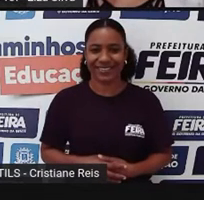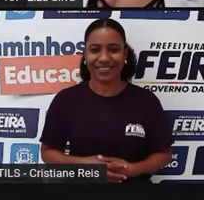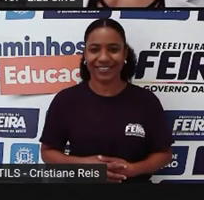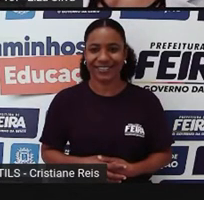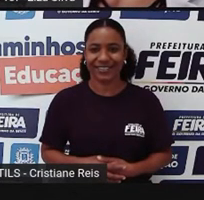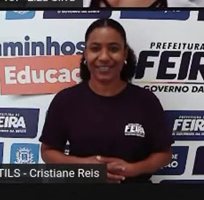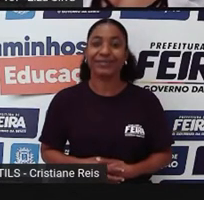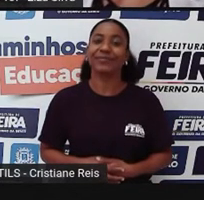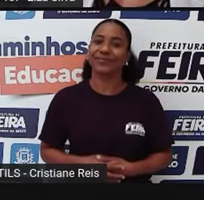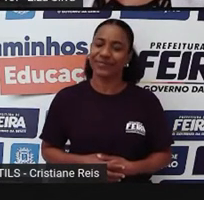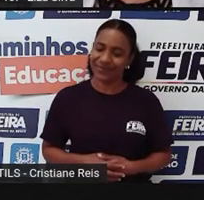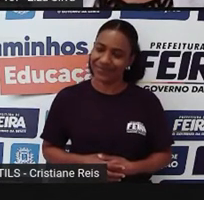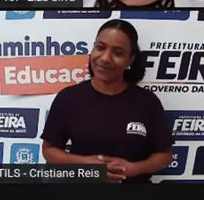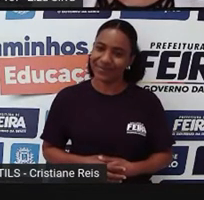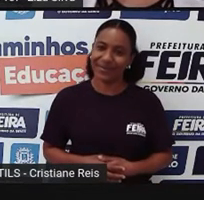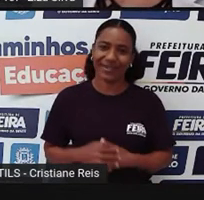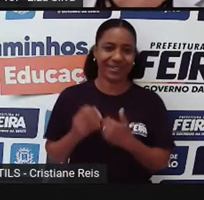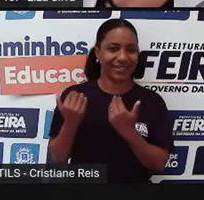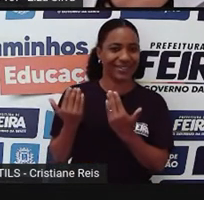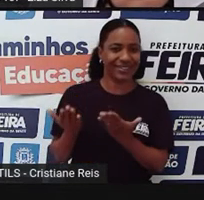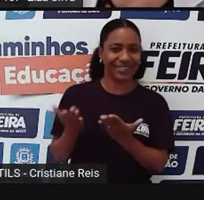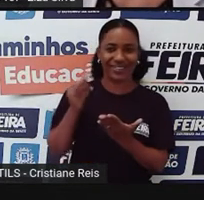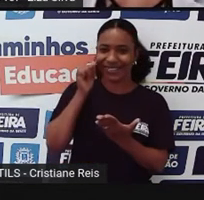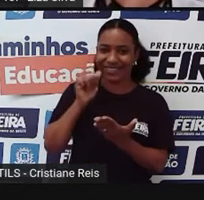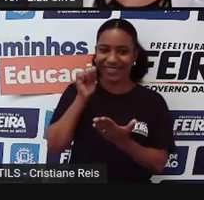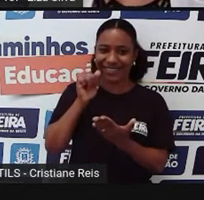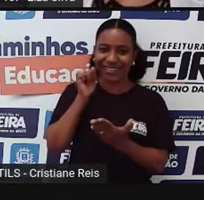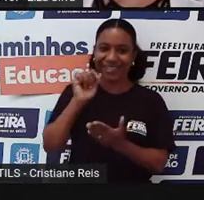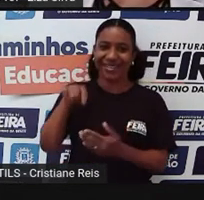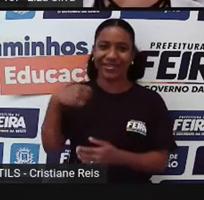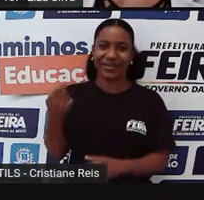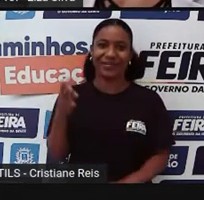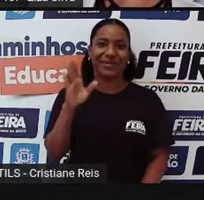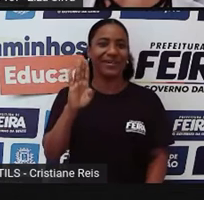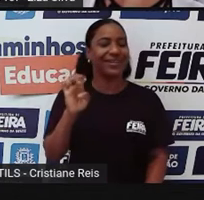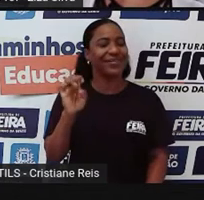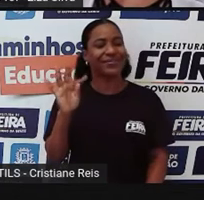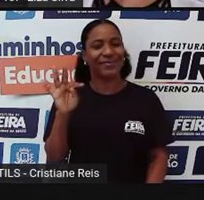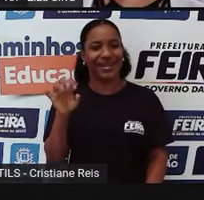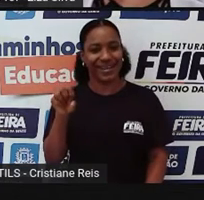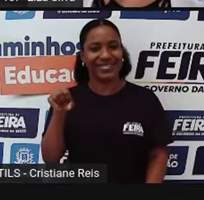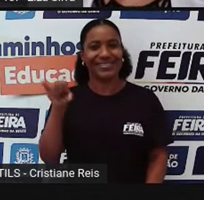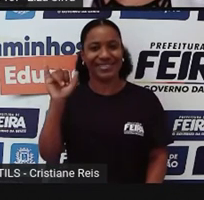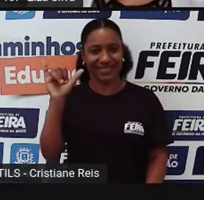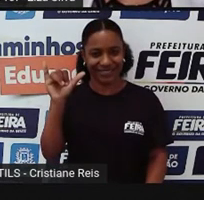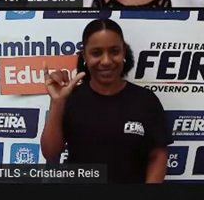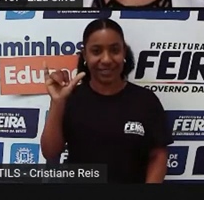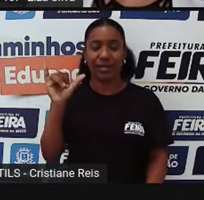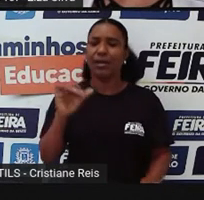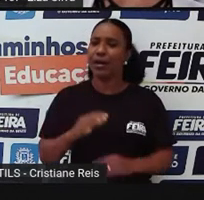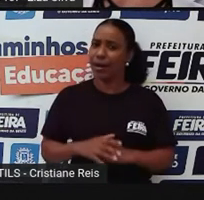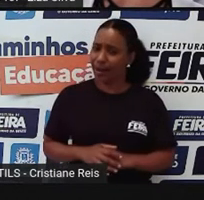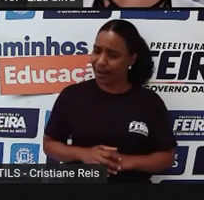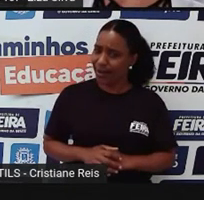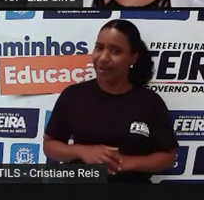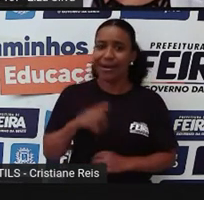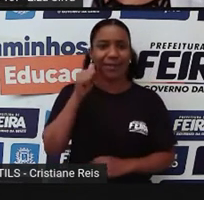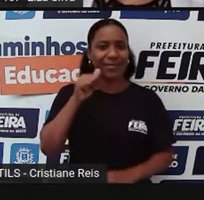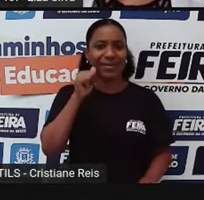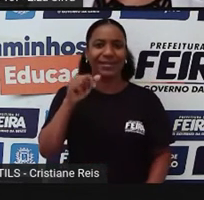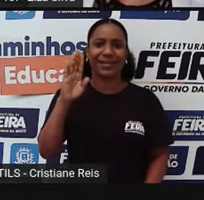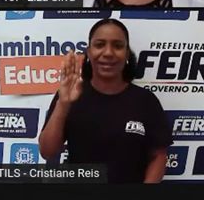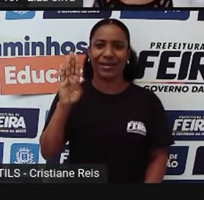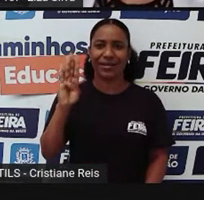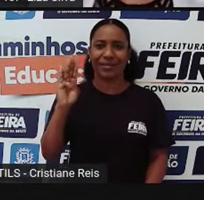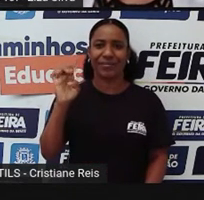se apresenta para vocês essa nossa personagem desce e desce vai se apresentar para